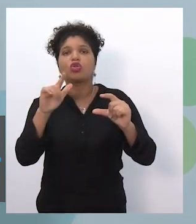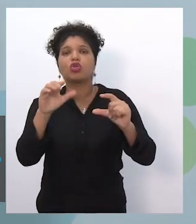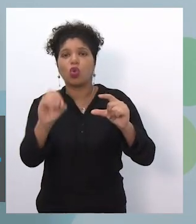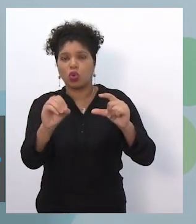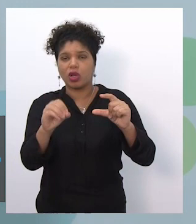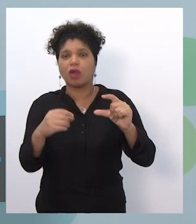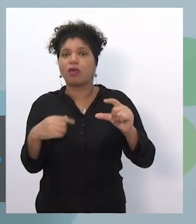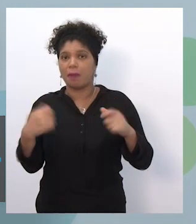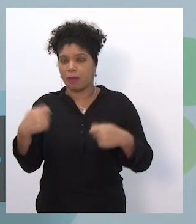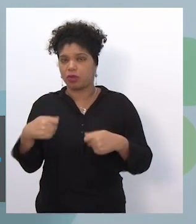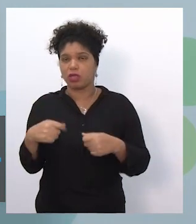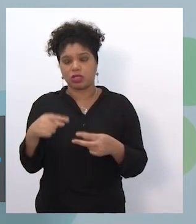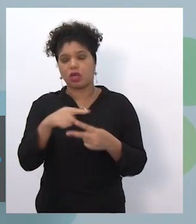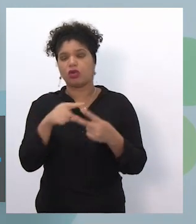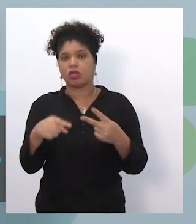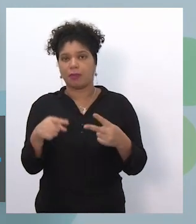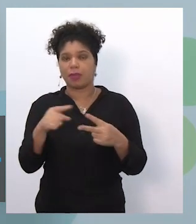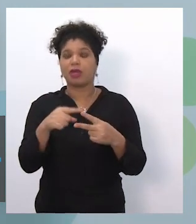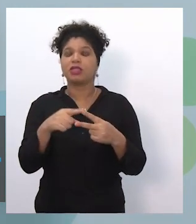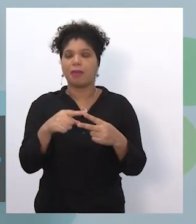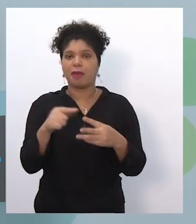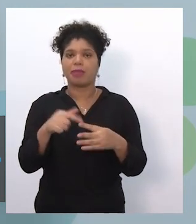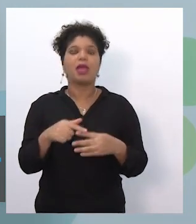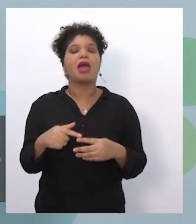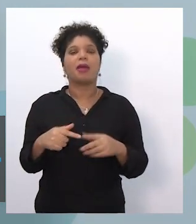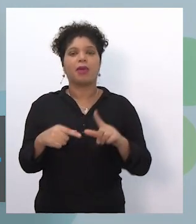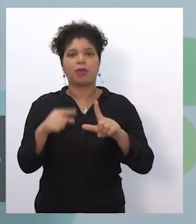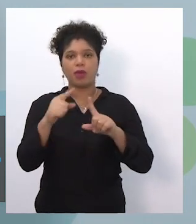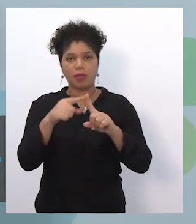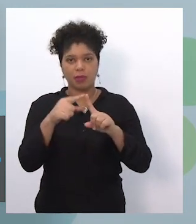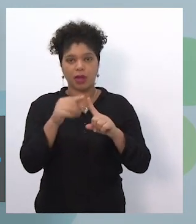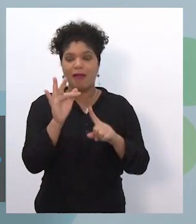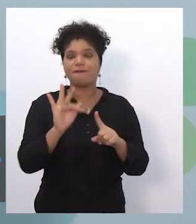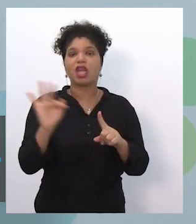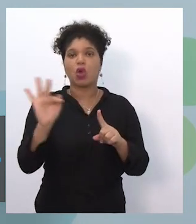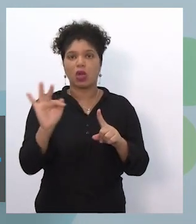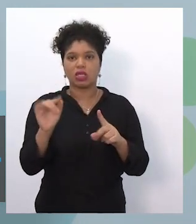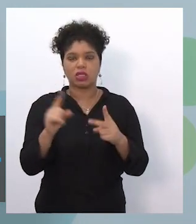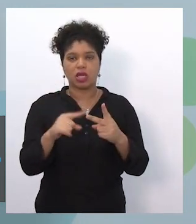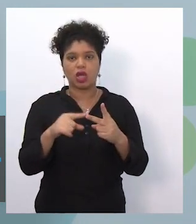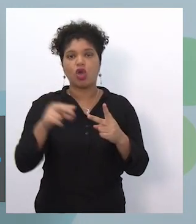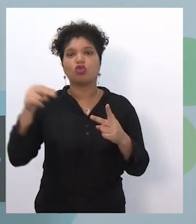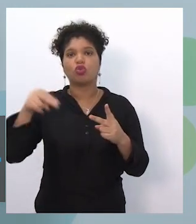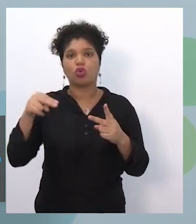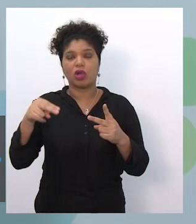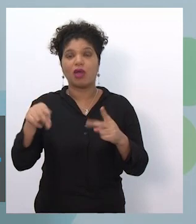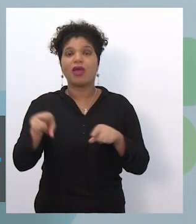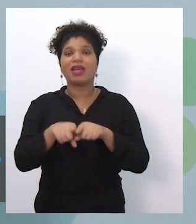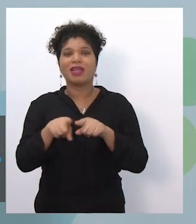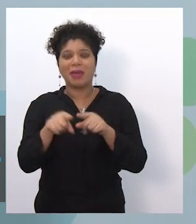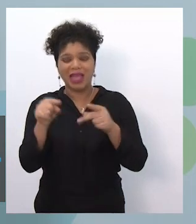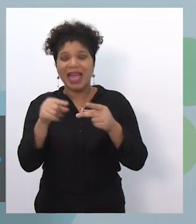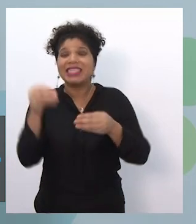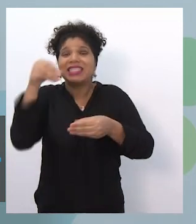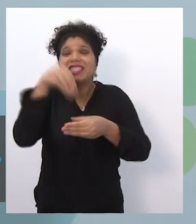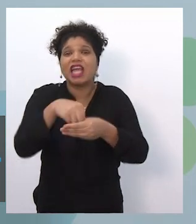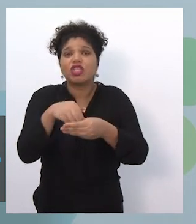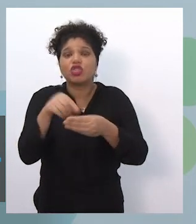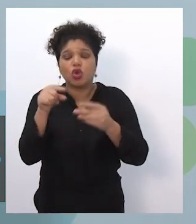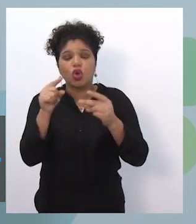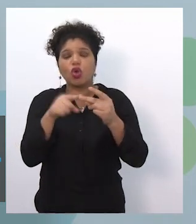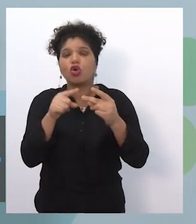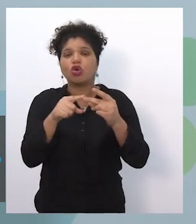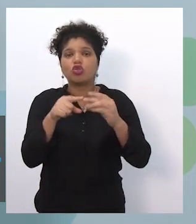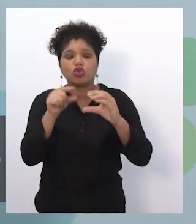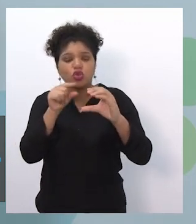frequência, o núcleo e os threads. O que são esses threads, Felipe? É o bracinho do núcleo. Então, por exemplo, geralmente é sempre de